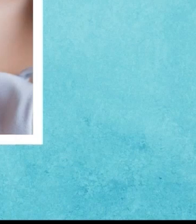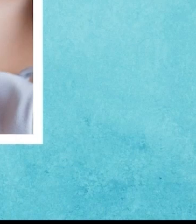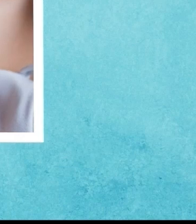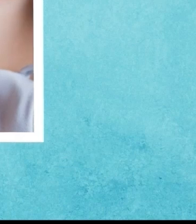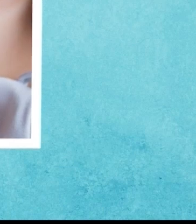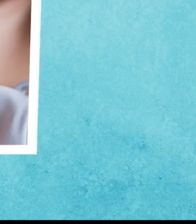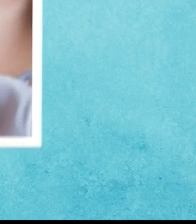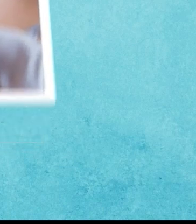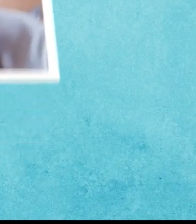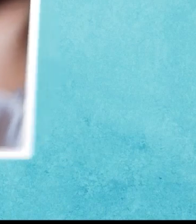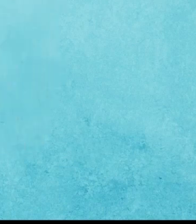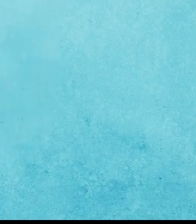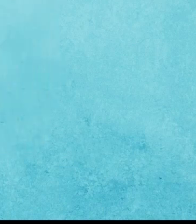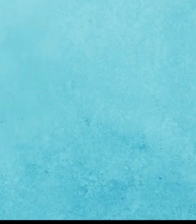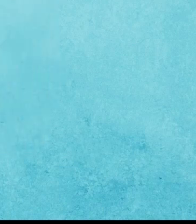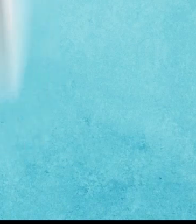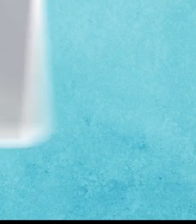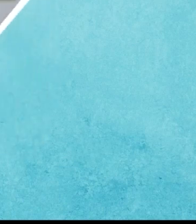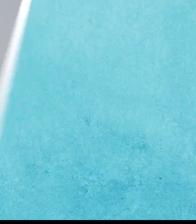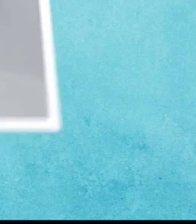resposta emocional.